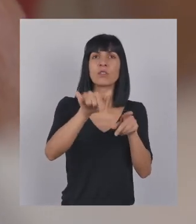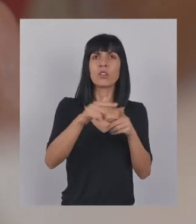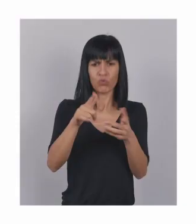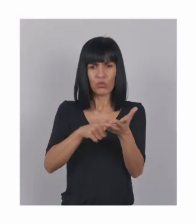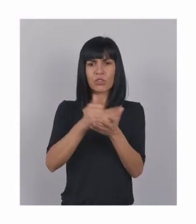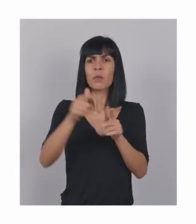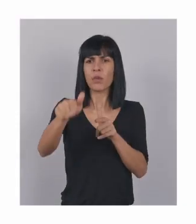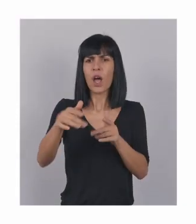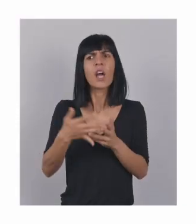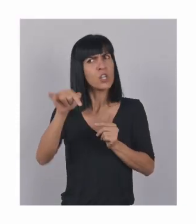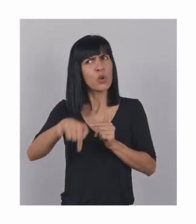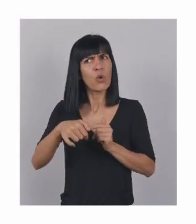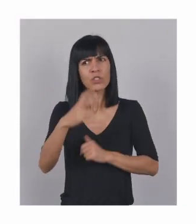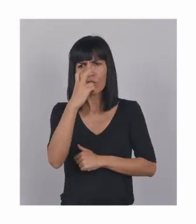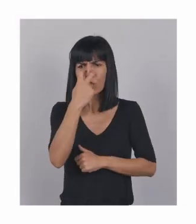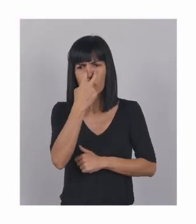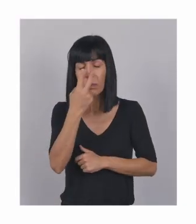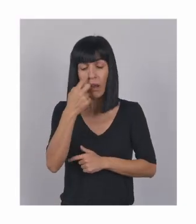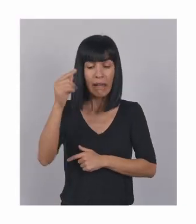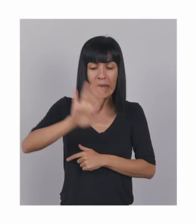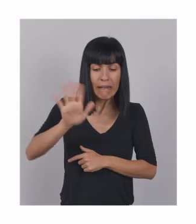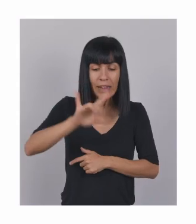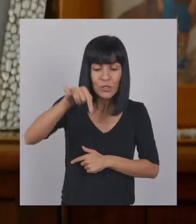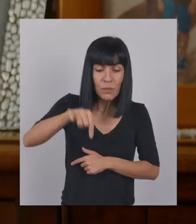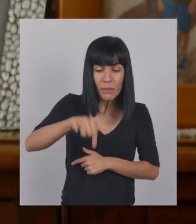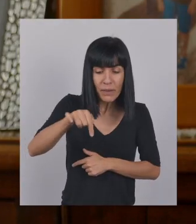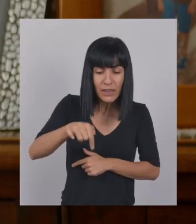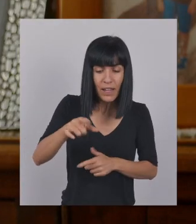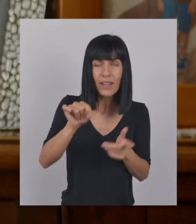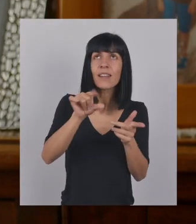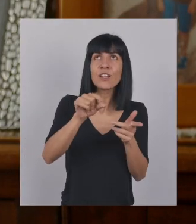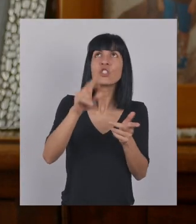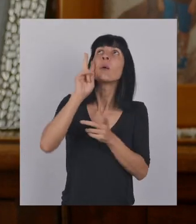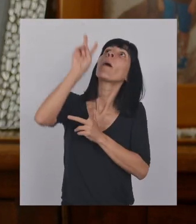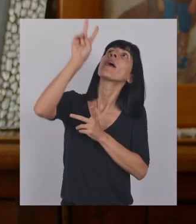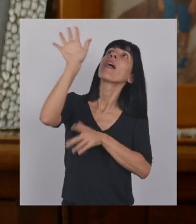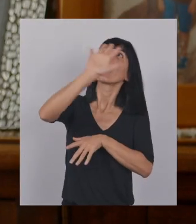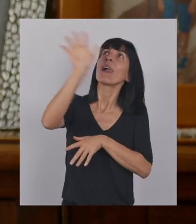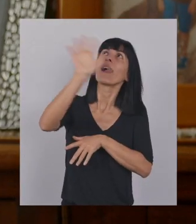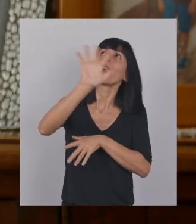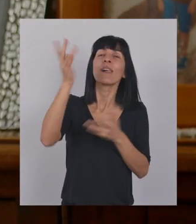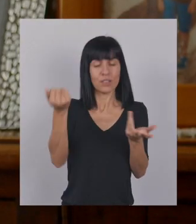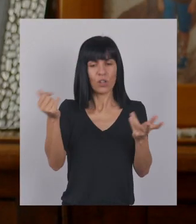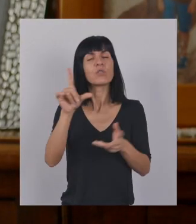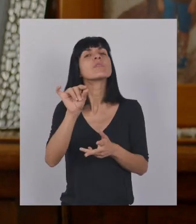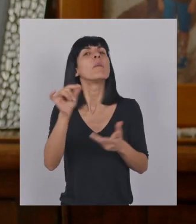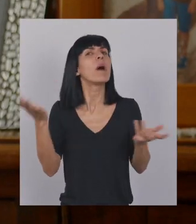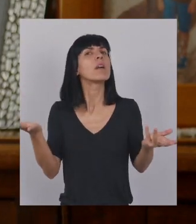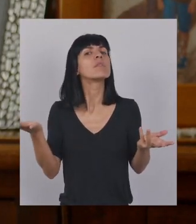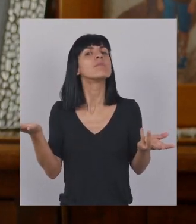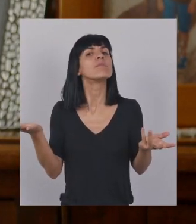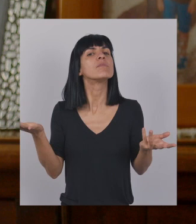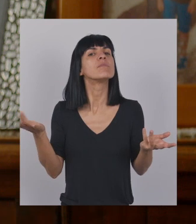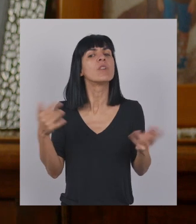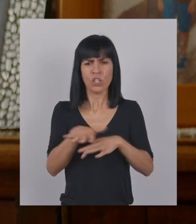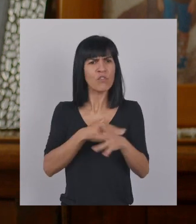sem partilhar respeitar cá de cima do alto ainda vou ver ai não consigo ver eles lado mais